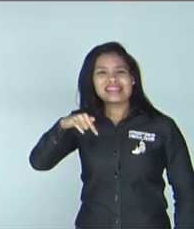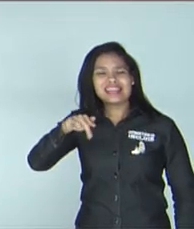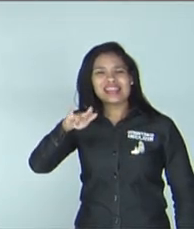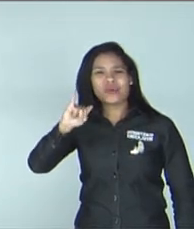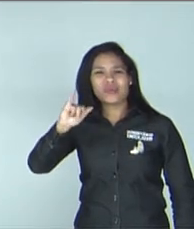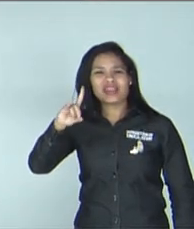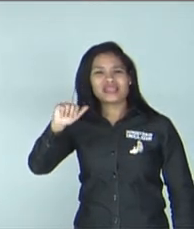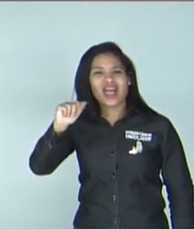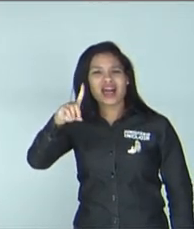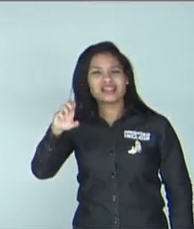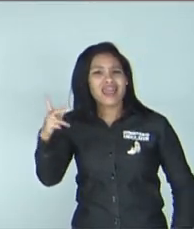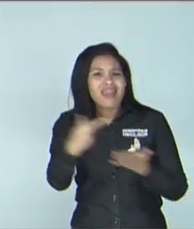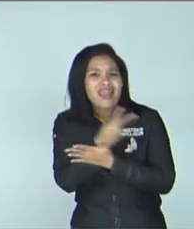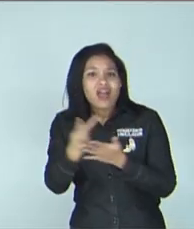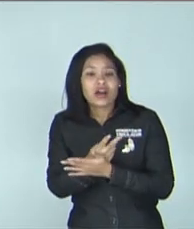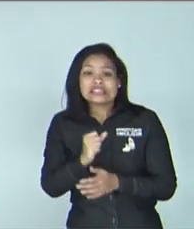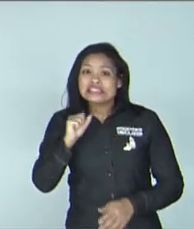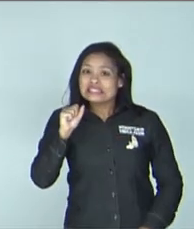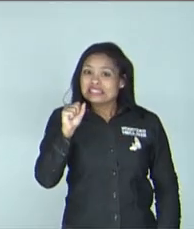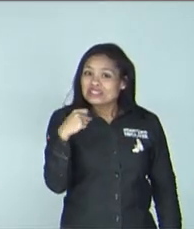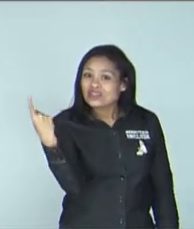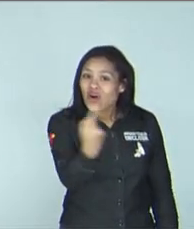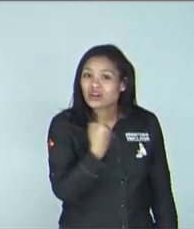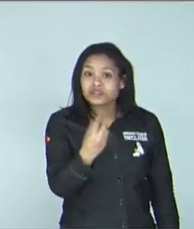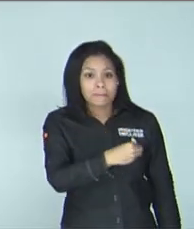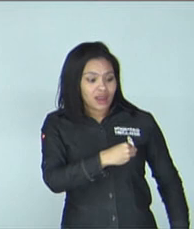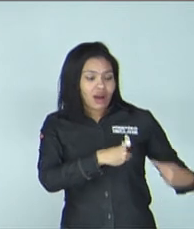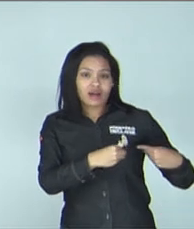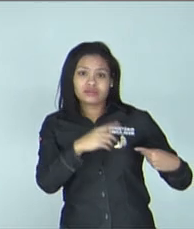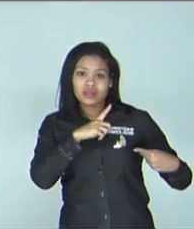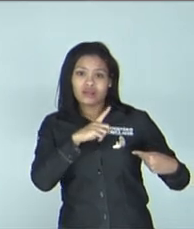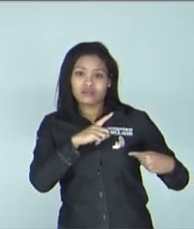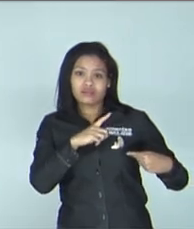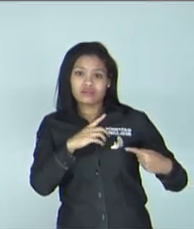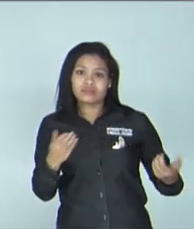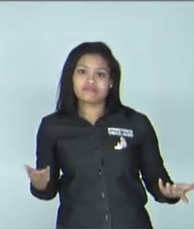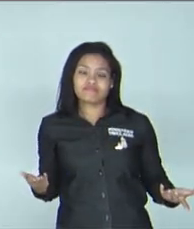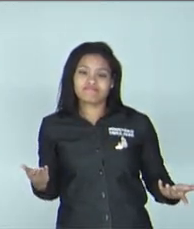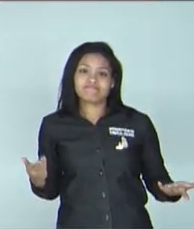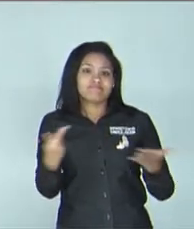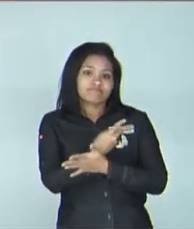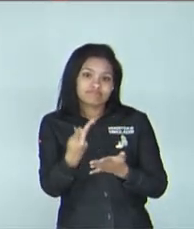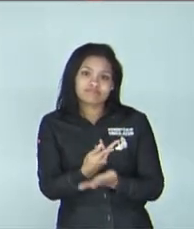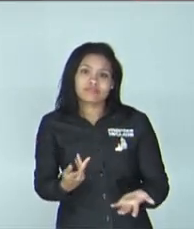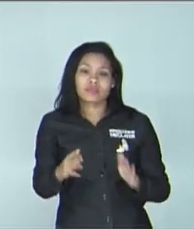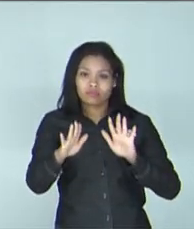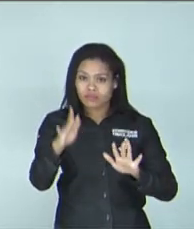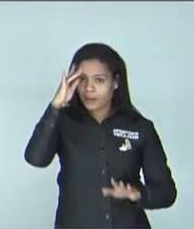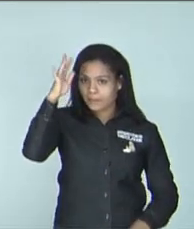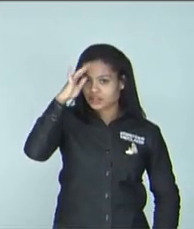você um único porque eu e você nascemos do pecado uma criança pequenininha é pequenininha